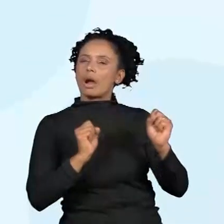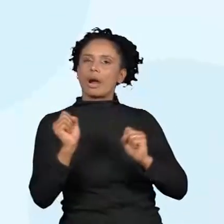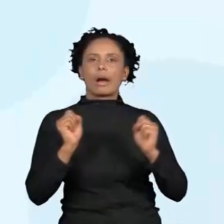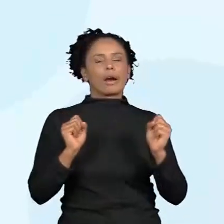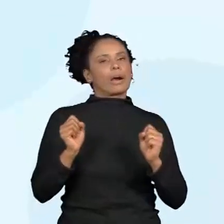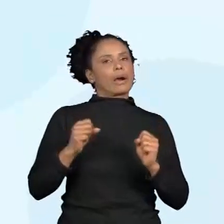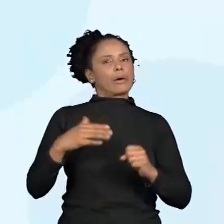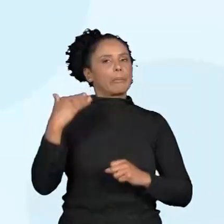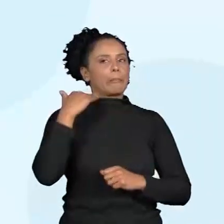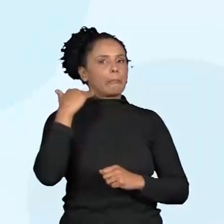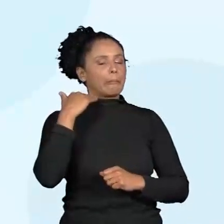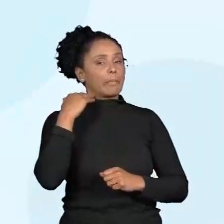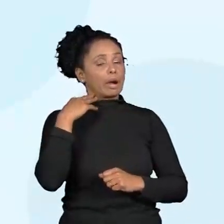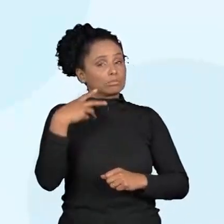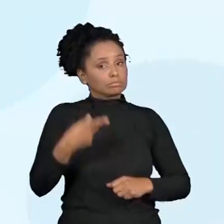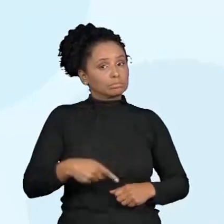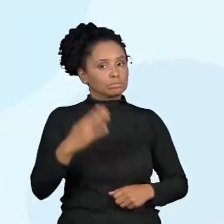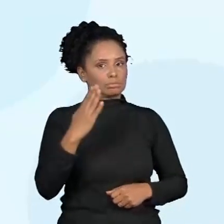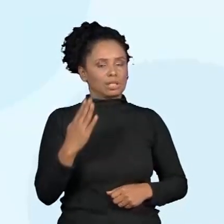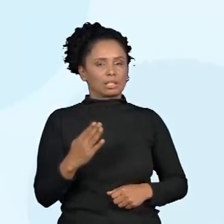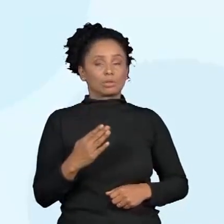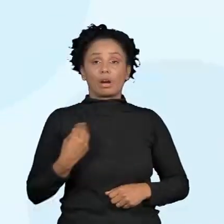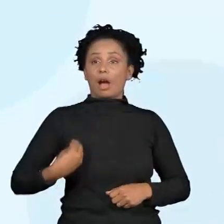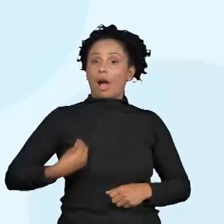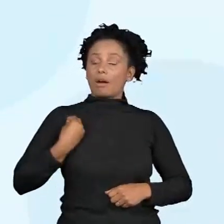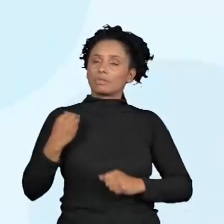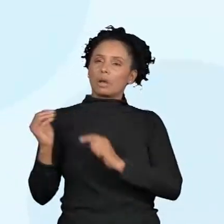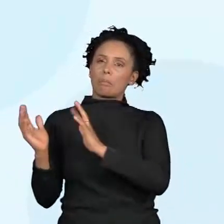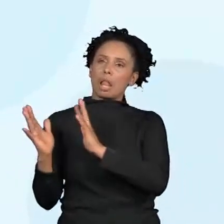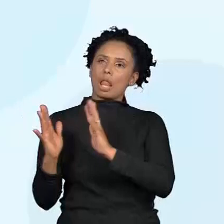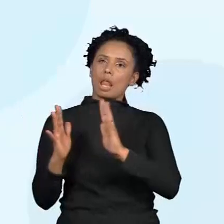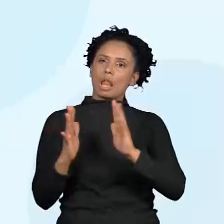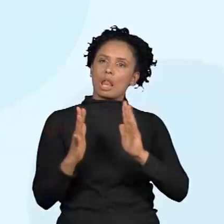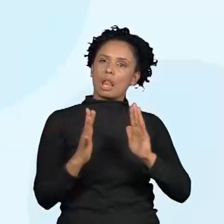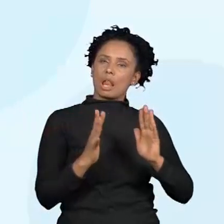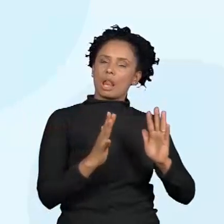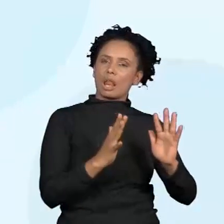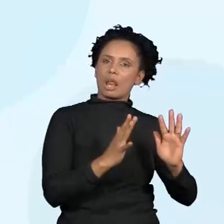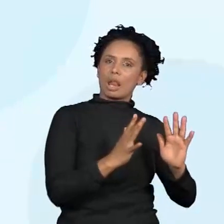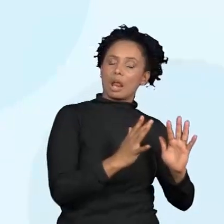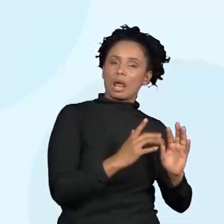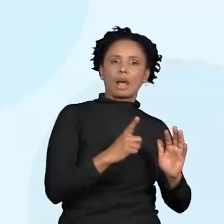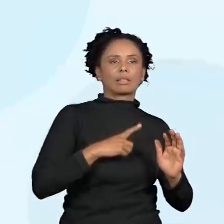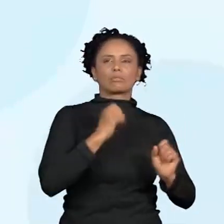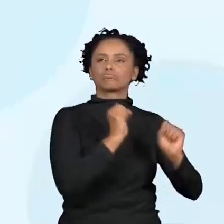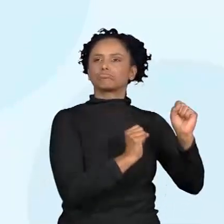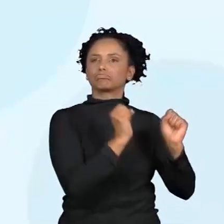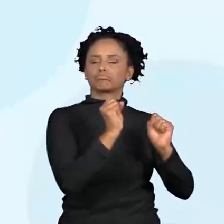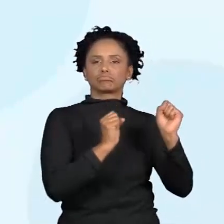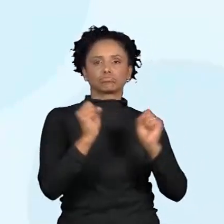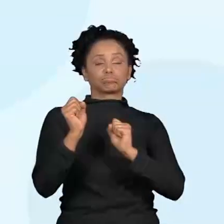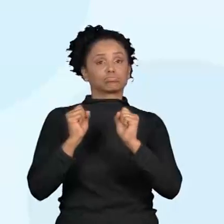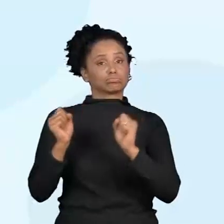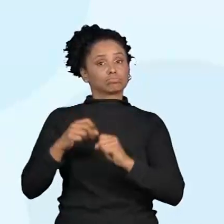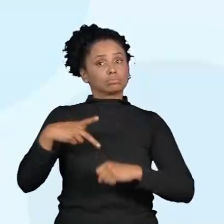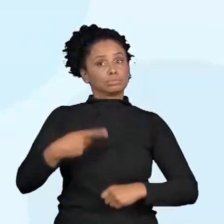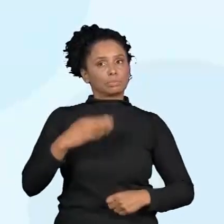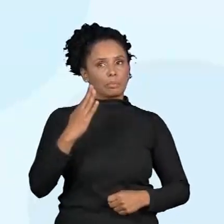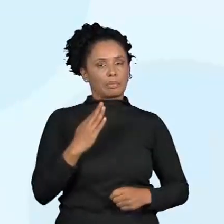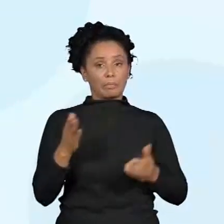longo de sua vida, foi merecedor por contribuições à industrialização do Brasil no período do Império,